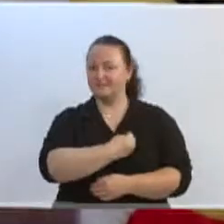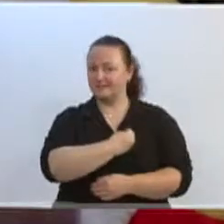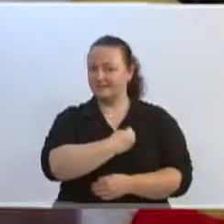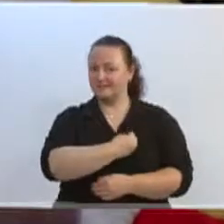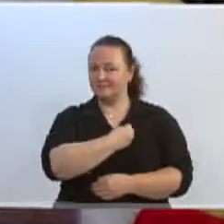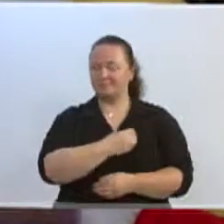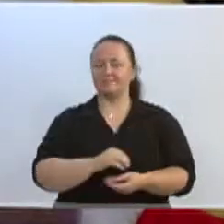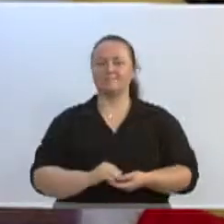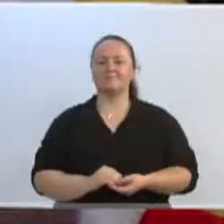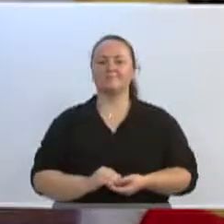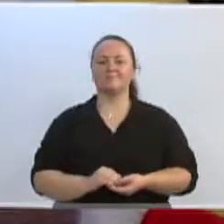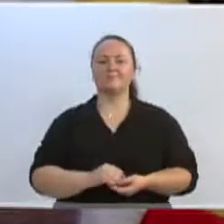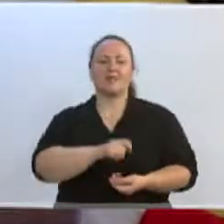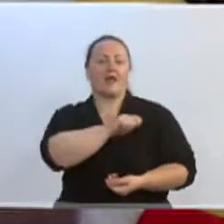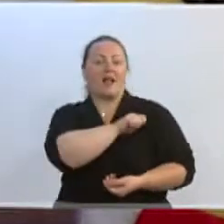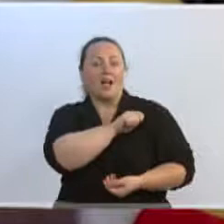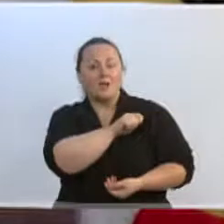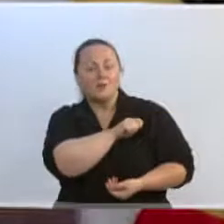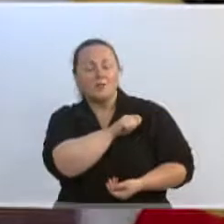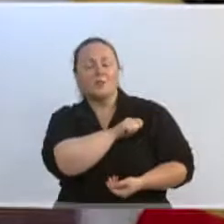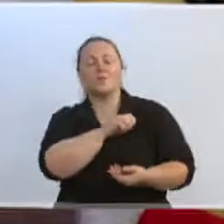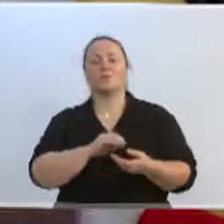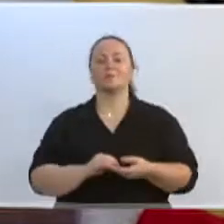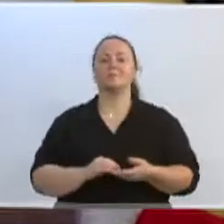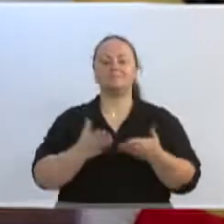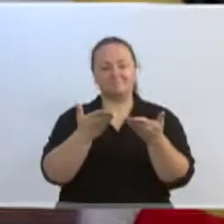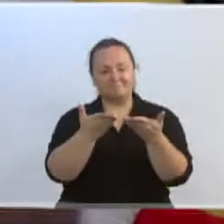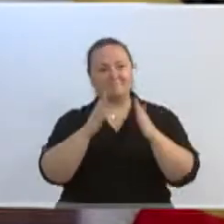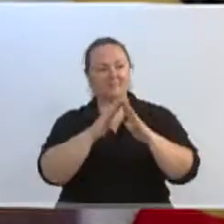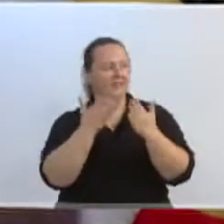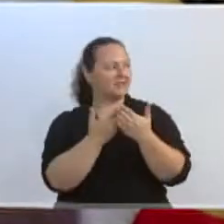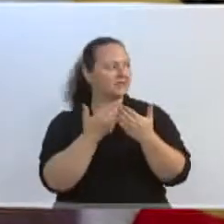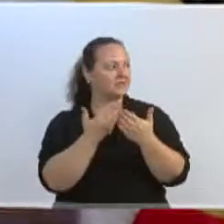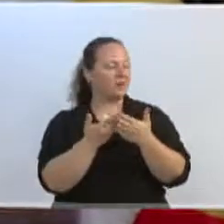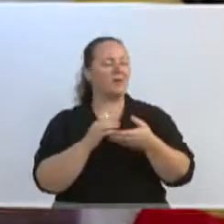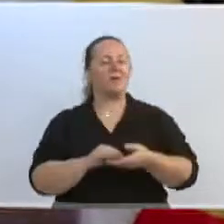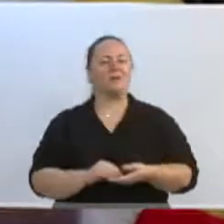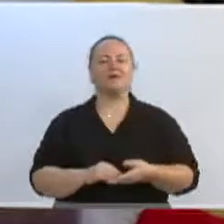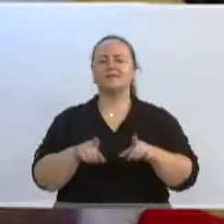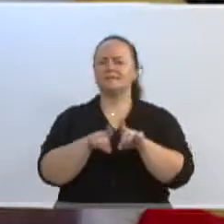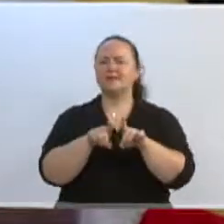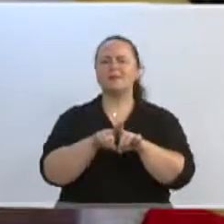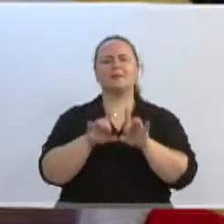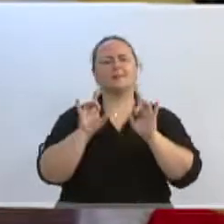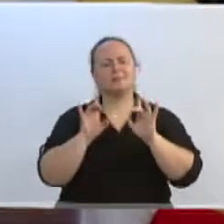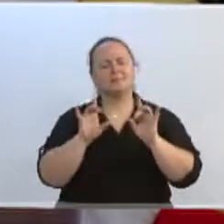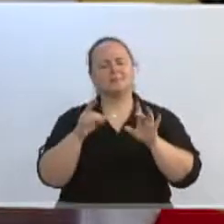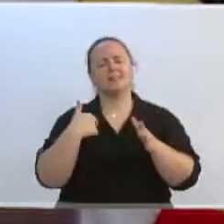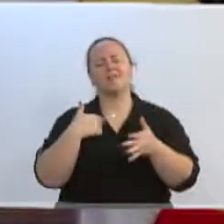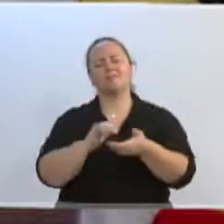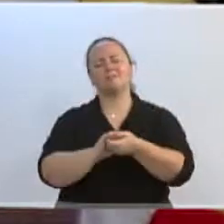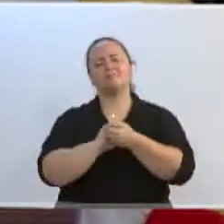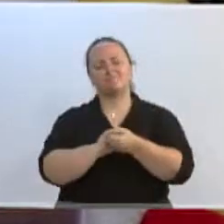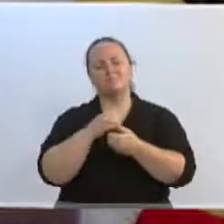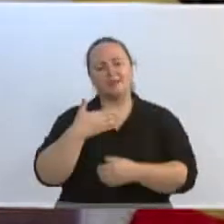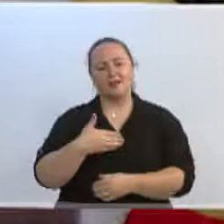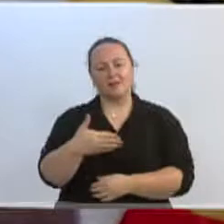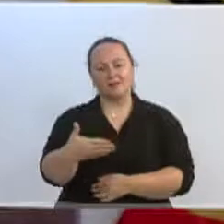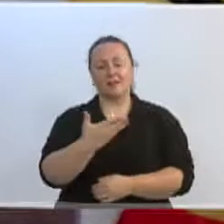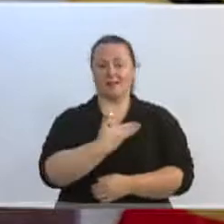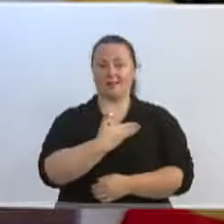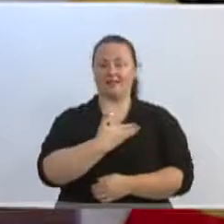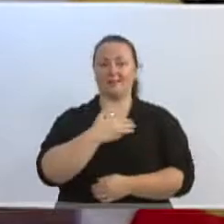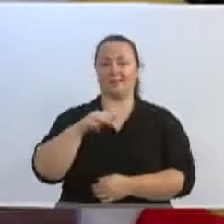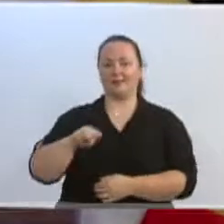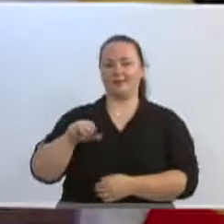alunos do colégio pastor fora da área e por especial complementou o meio amigo maurilho de